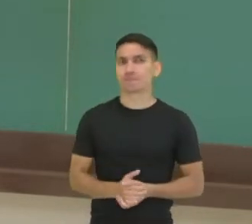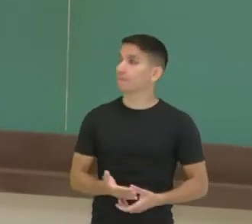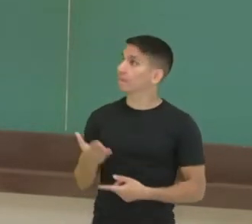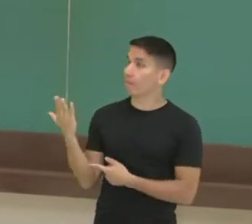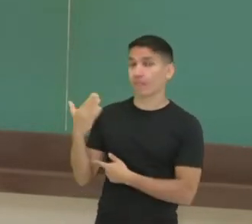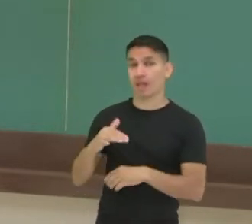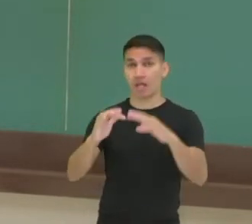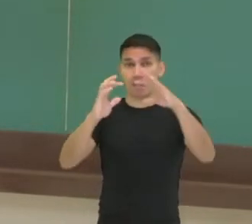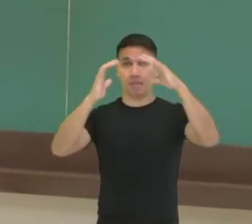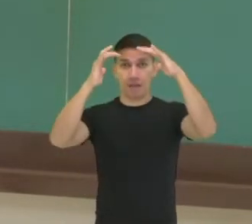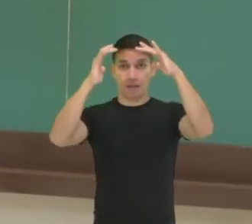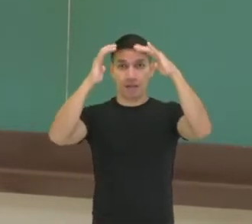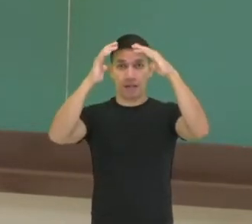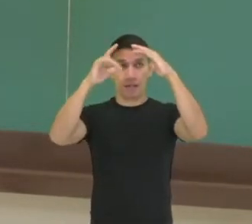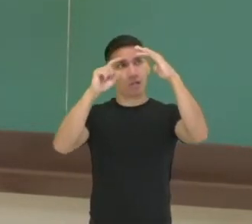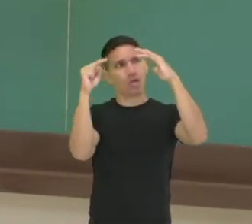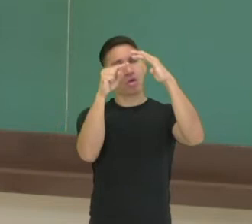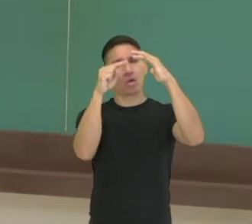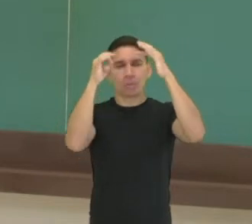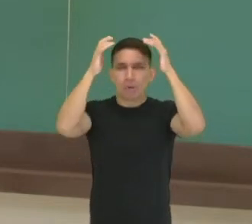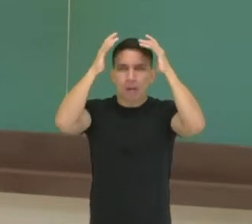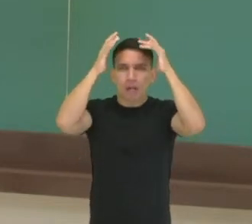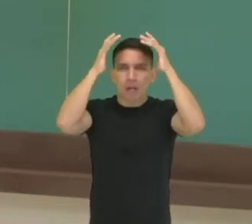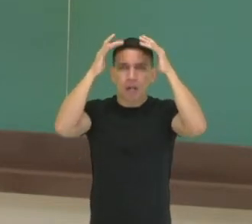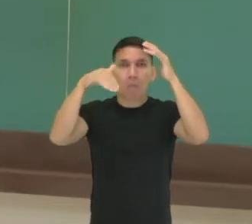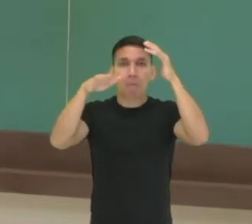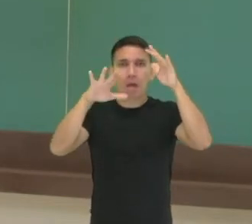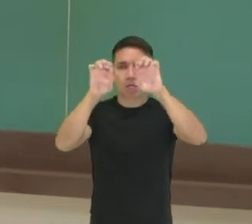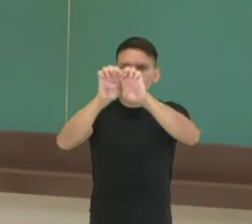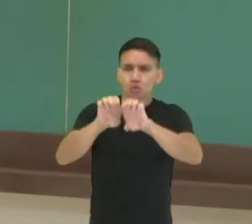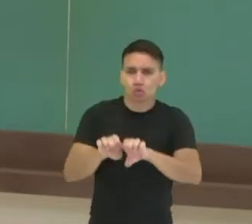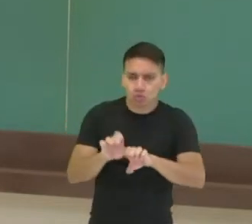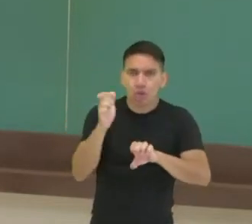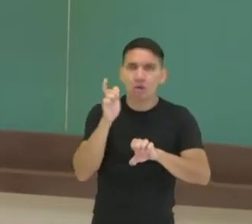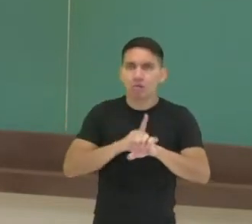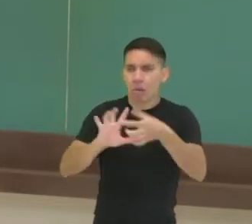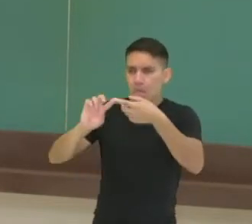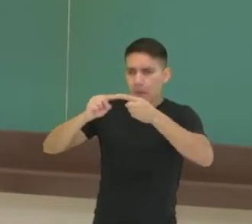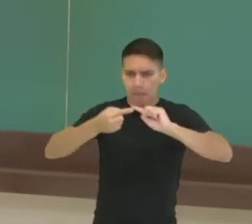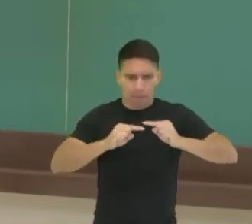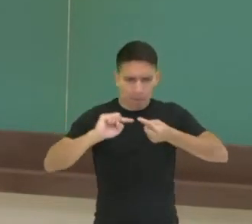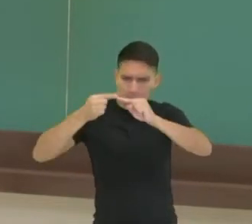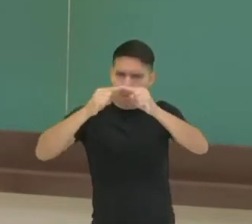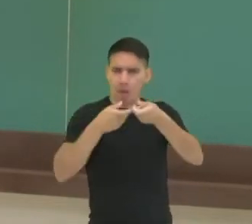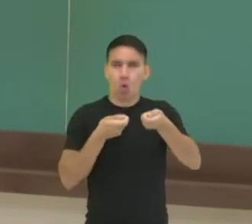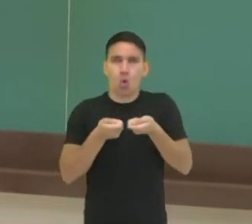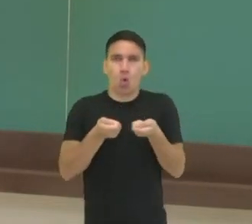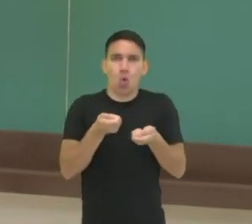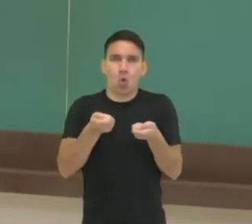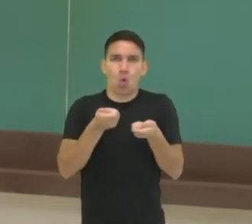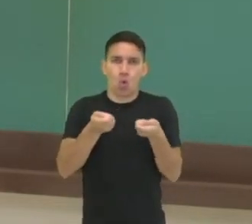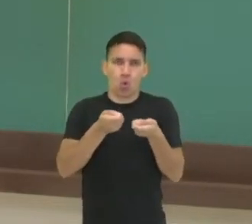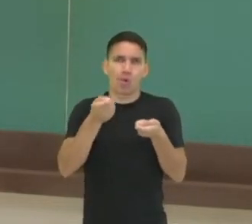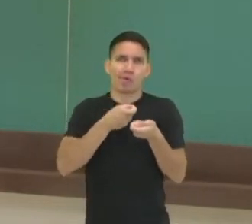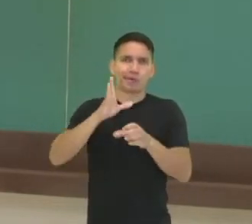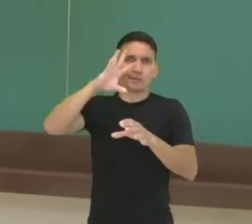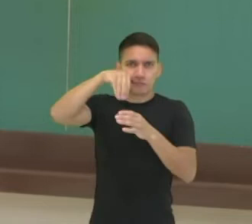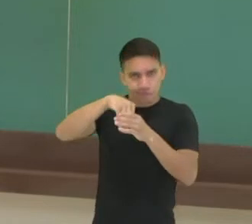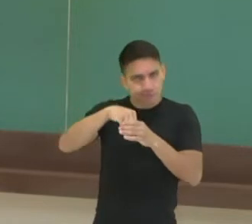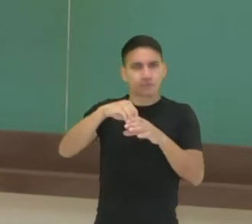o encéfalo é a maior estrutura de integração e controle do sistema nervoso. E aonde